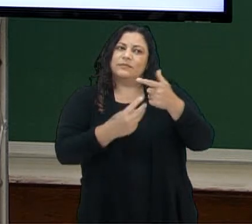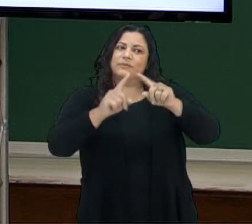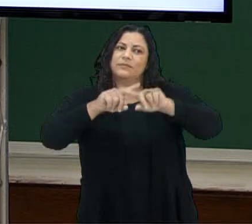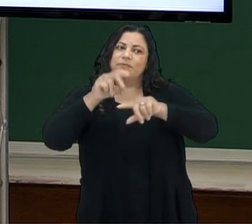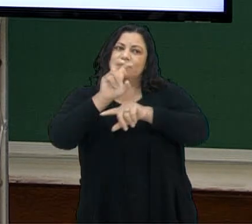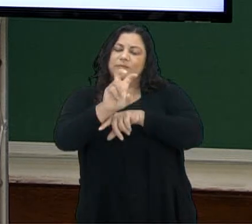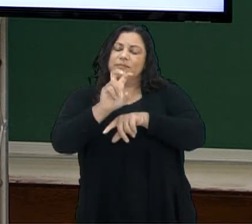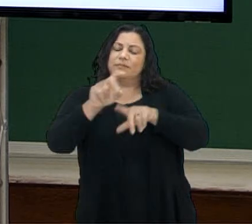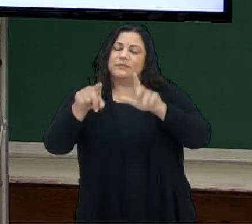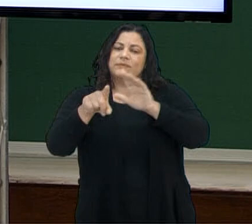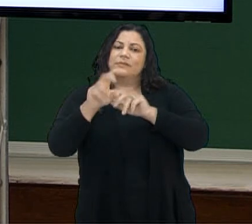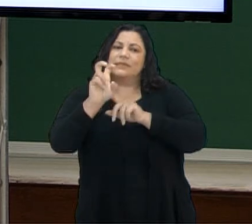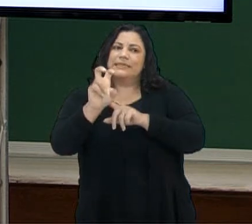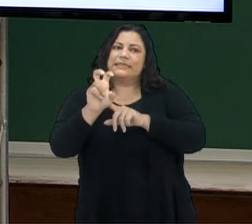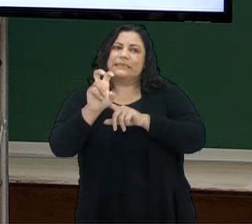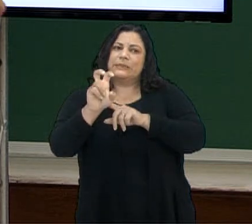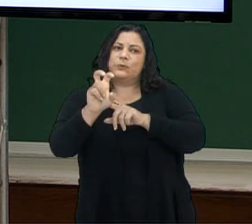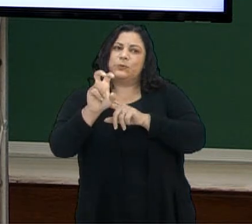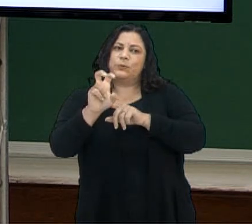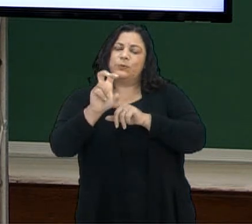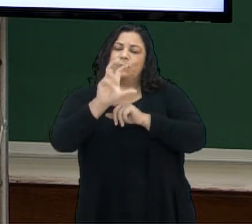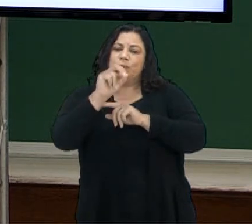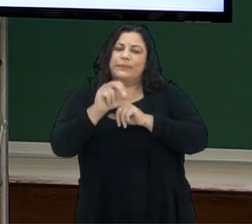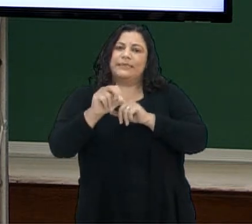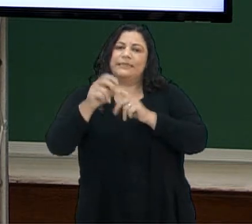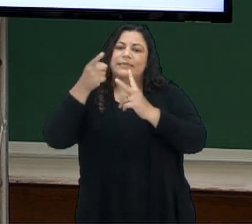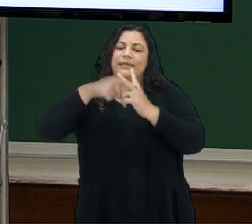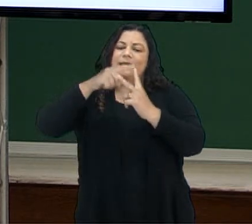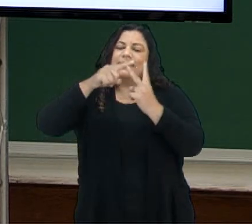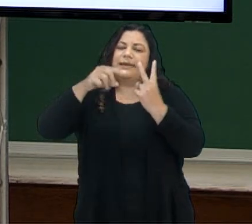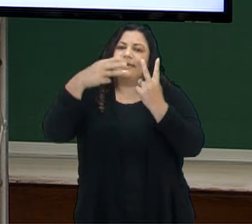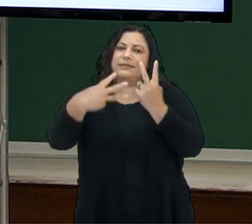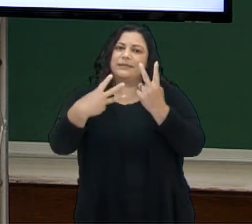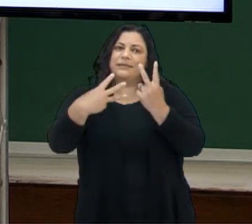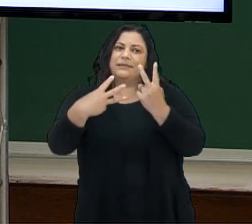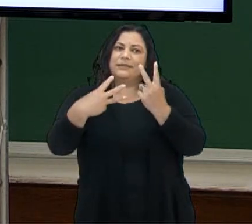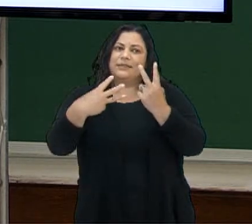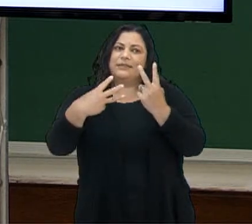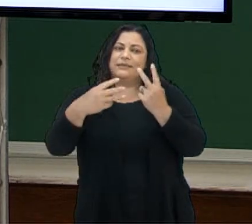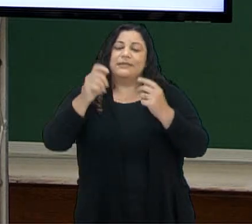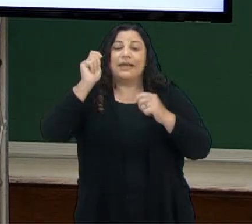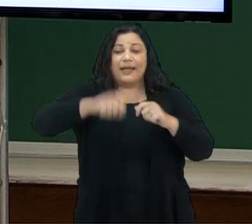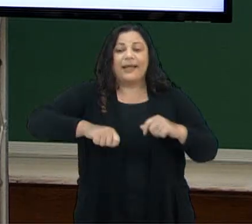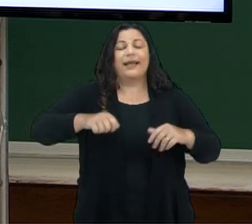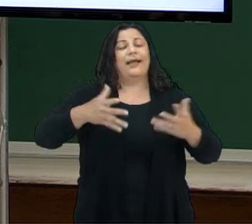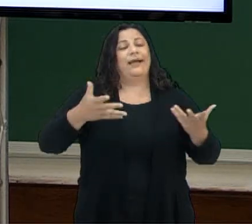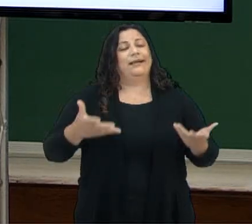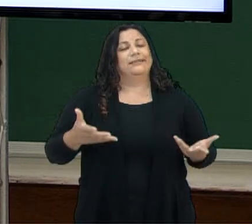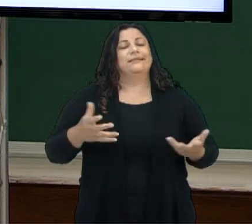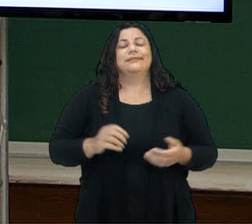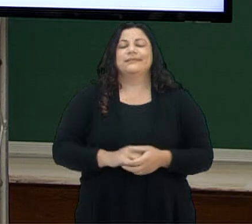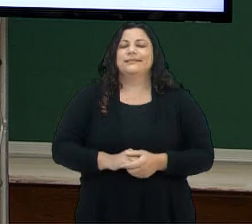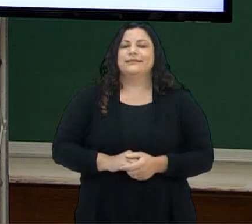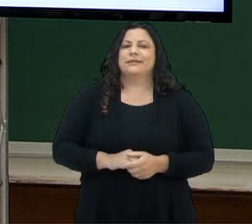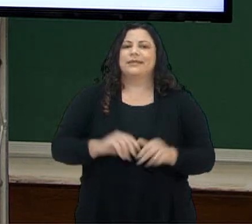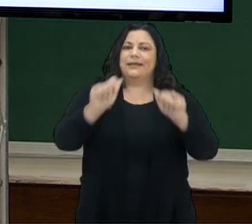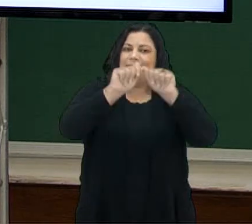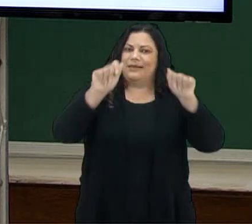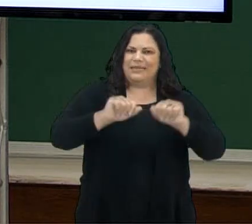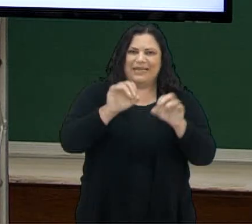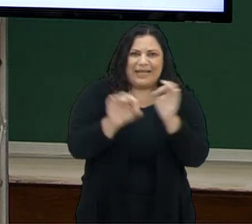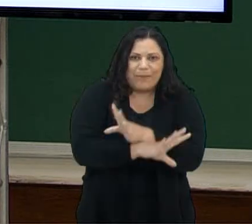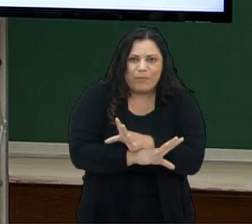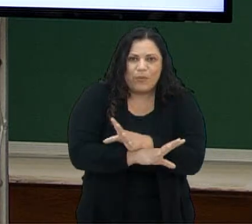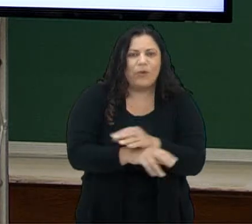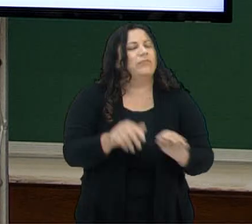Vai ficar 10 vezes 5, que é 50 raiz de 3. Essa é a área, tá? Acabou aí? Não, não acabou